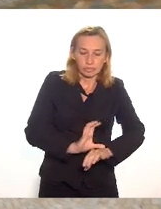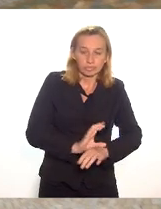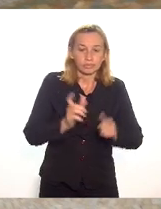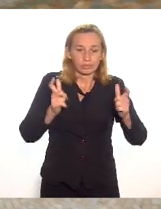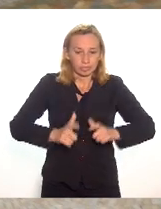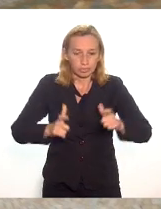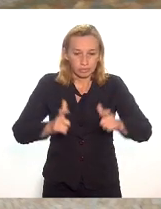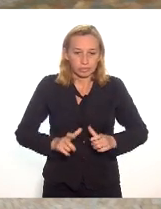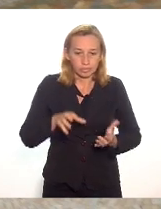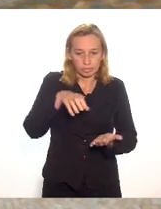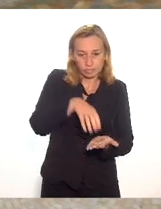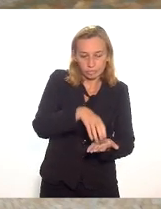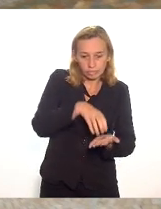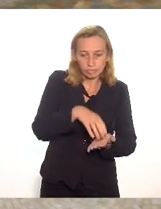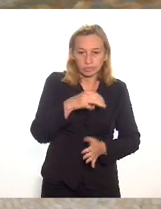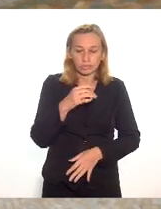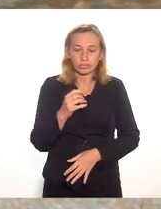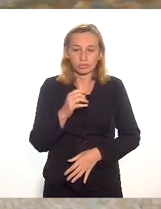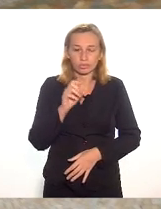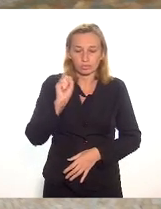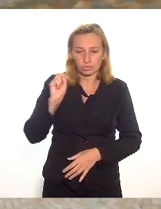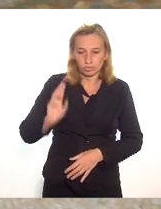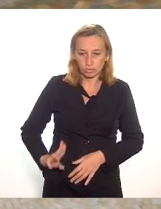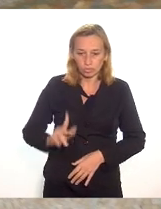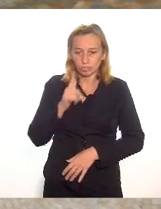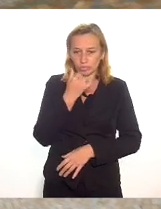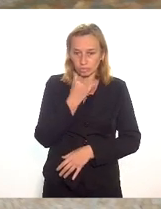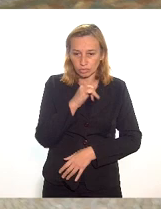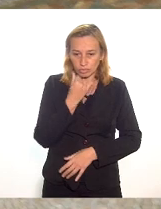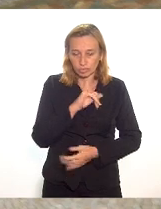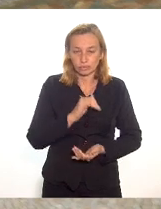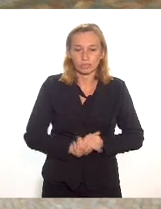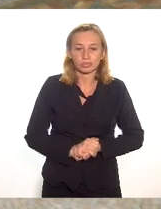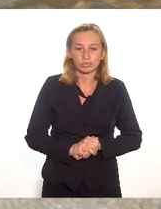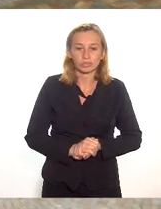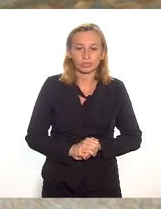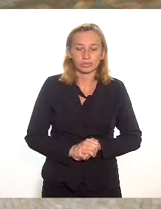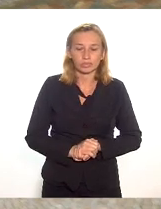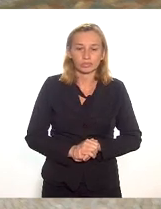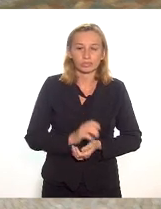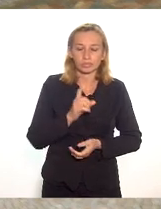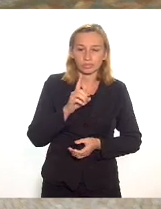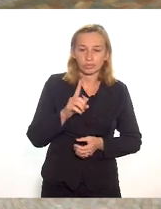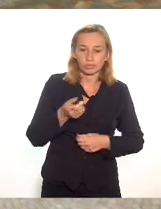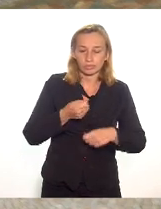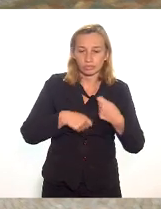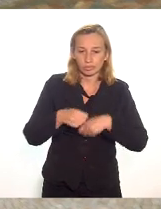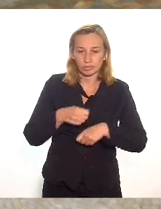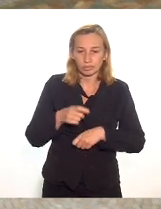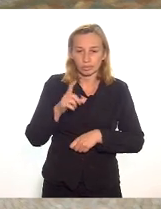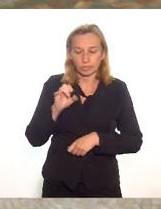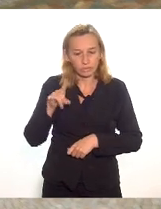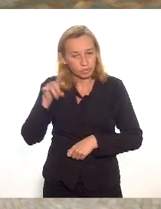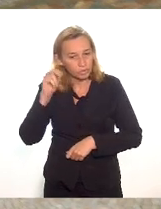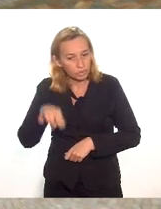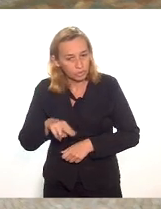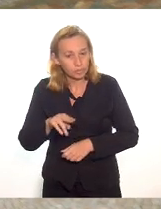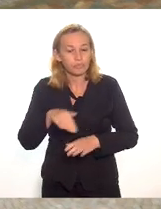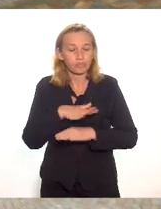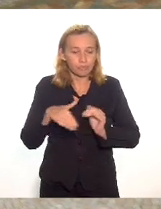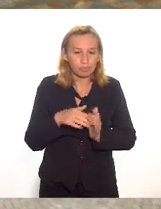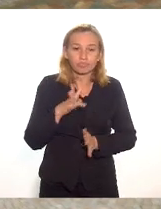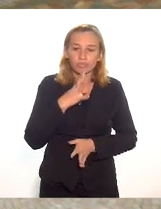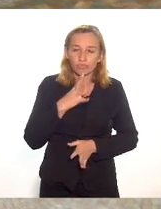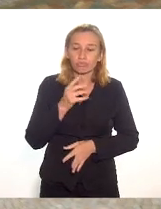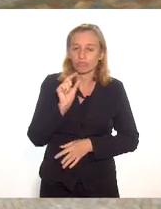região Centro-Sul Fluminense, atualmente presidida por Edmilson Lira. Para que todos possam conhecer